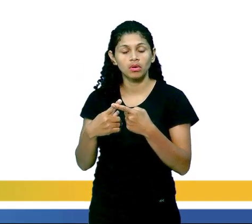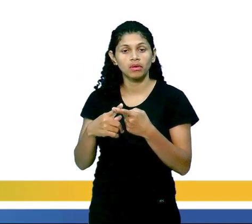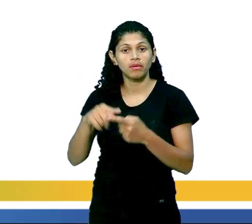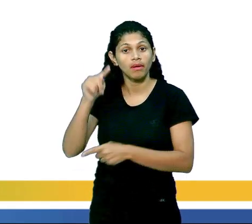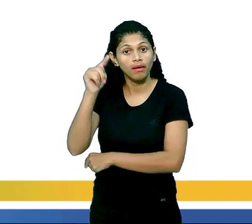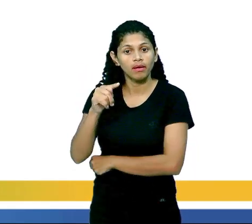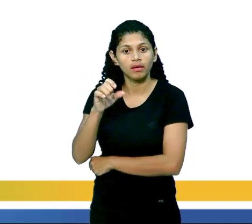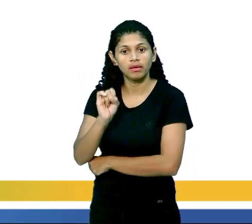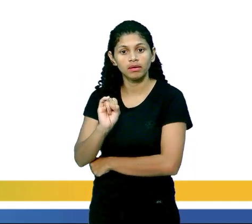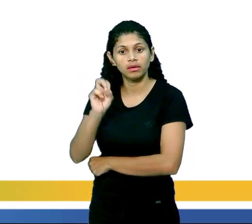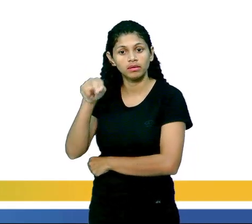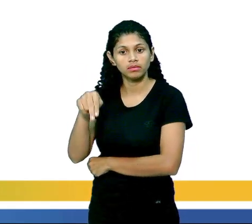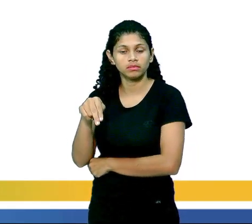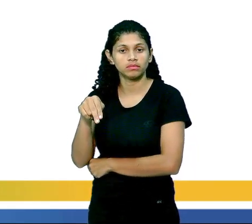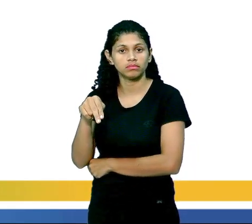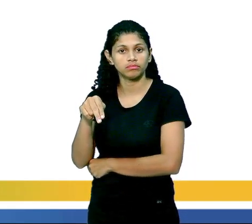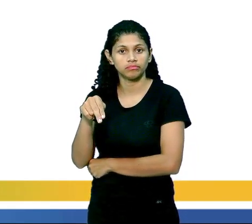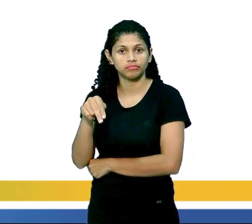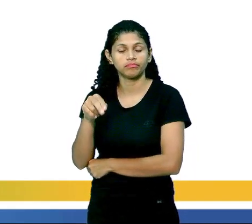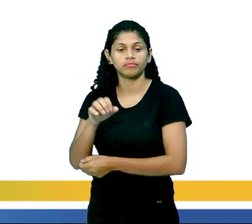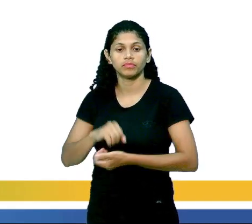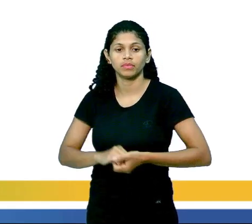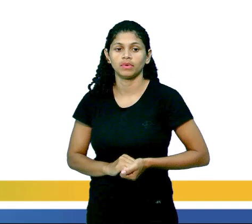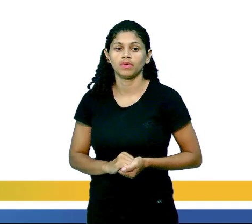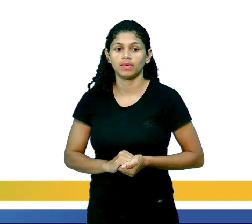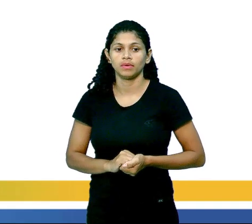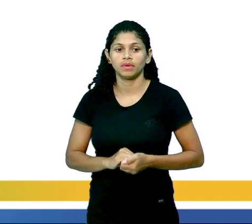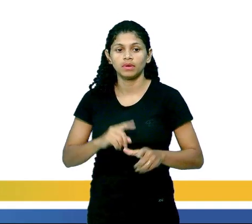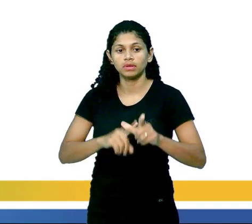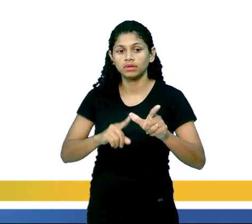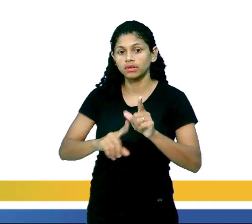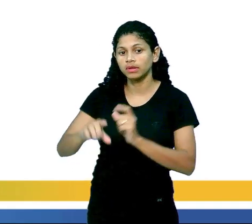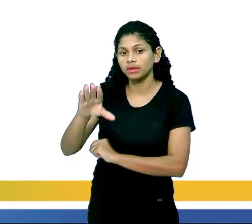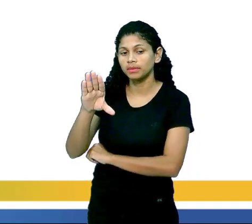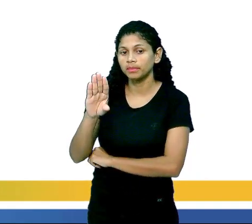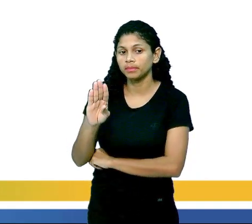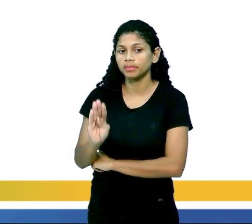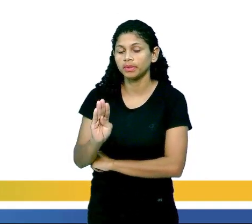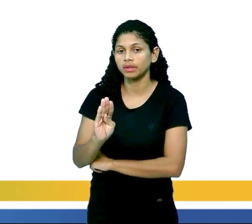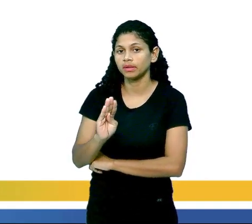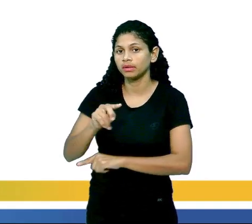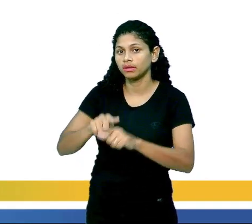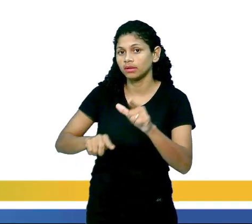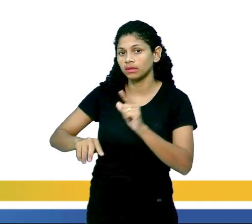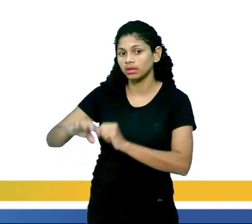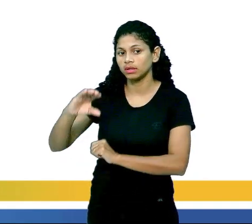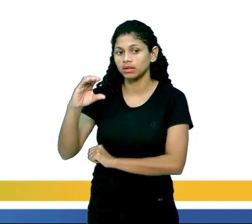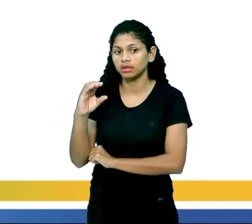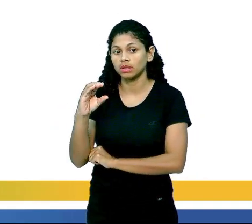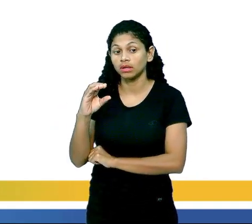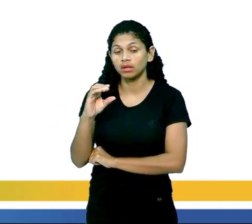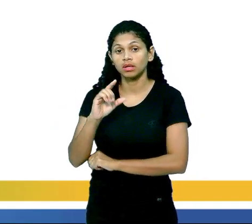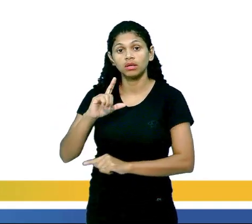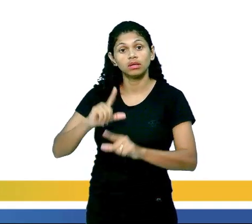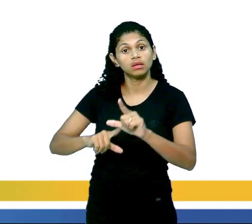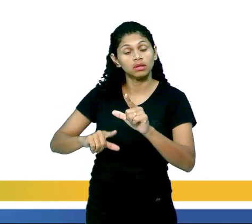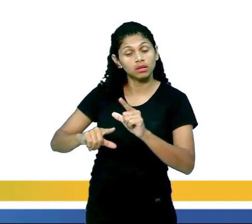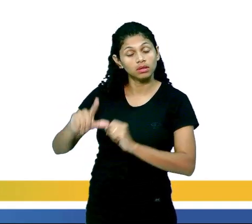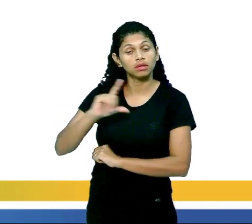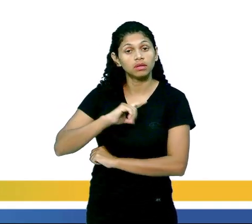B, a função não é inversível, pois ela é sobrejetora, mas não é